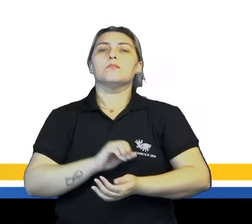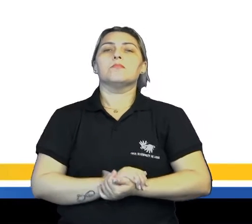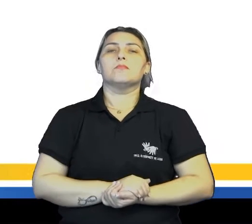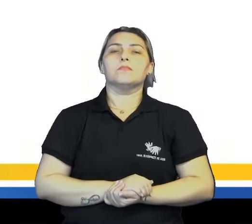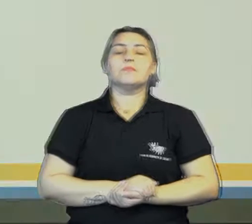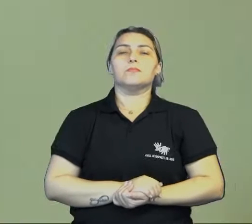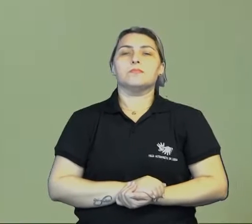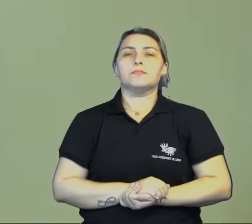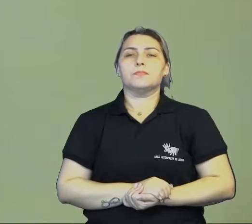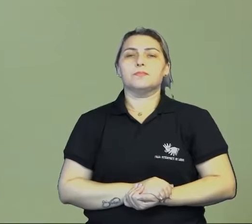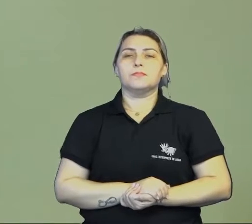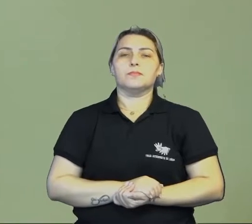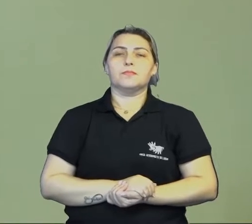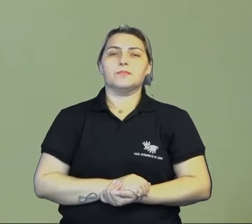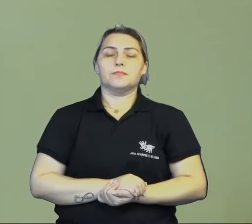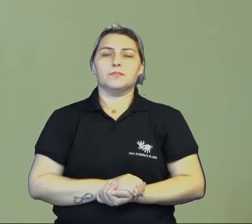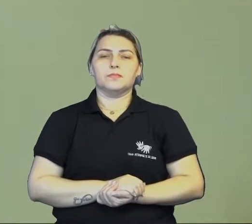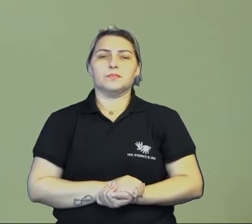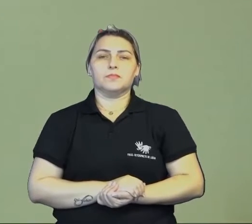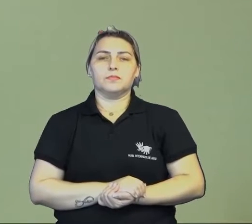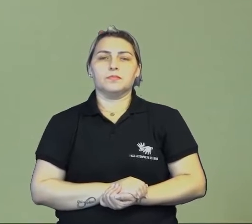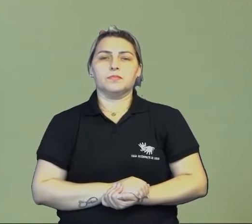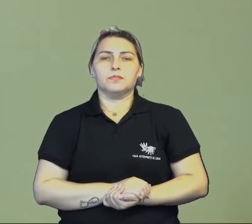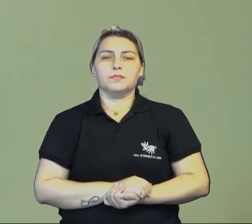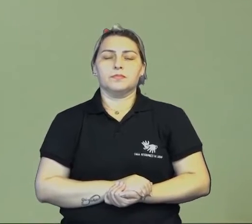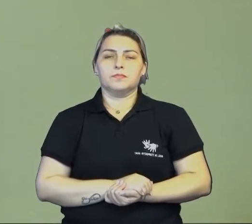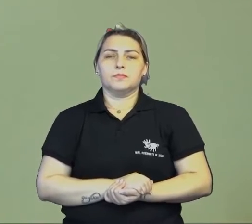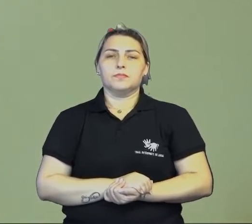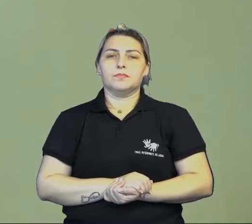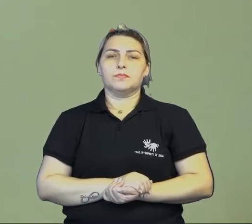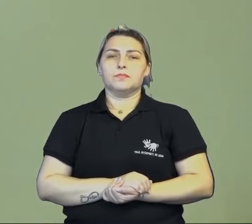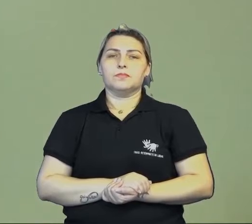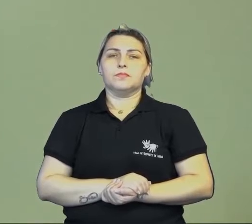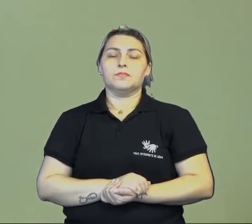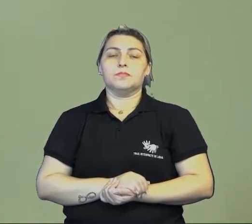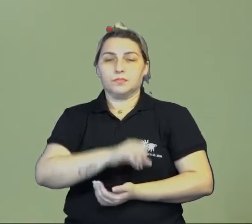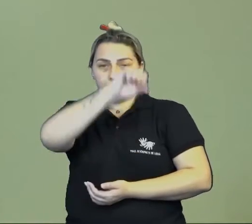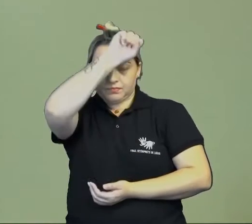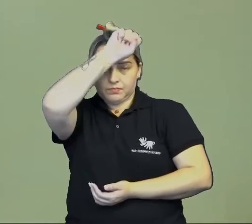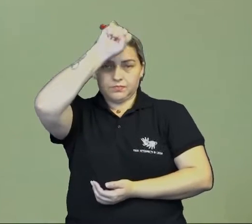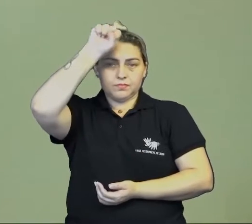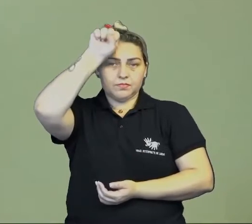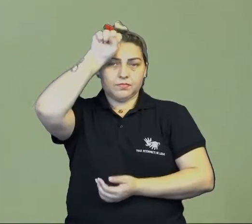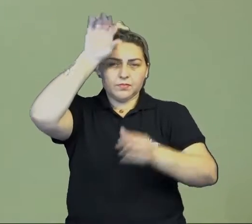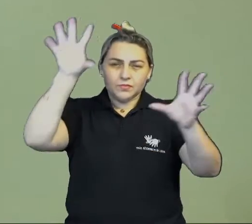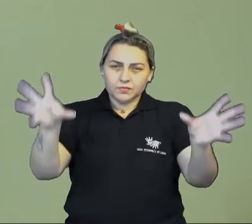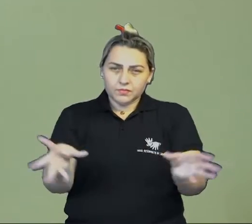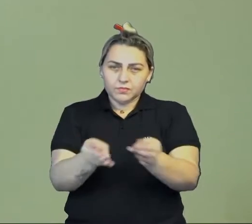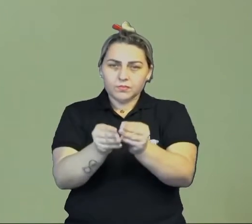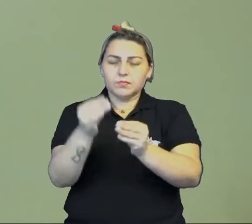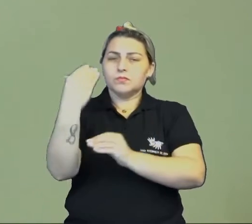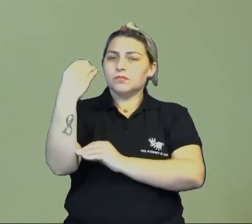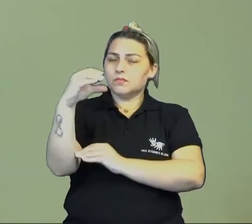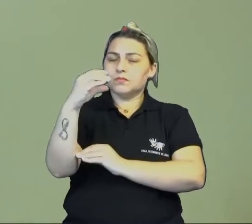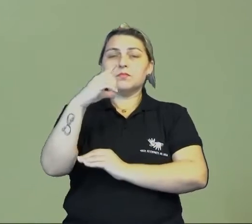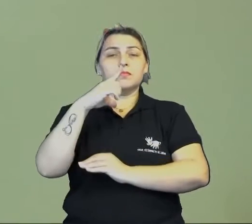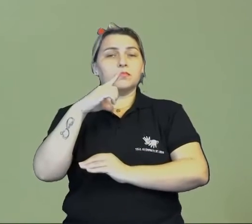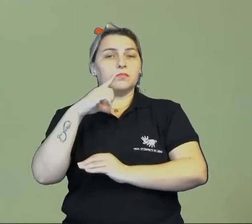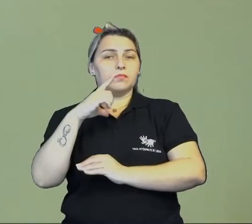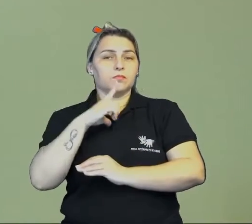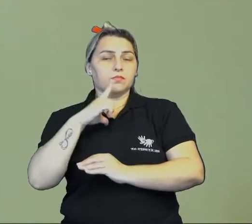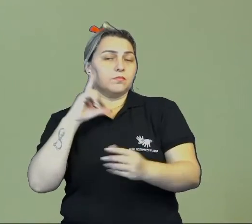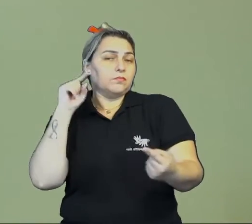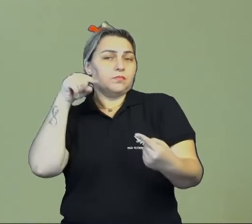logos, que significa ciência. Em síntese, a sociologia, ela é uma ciência que tem como objeto